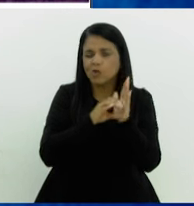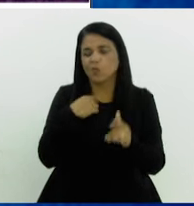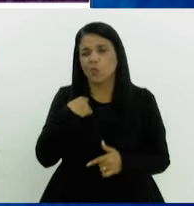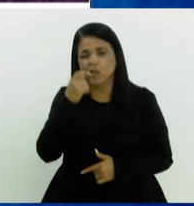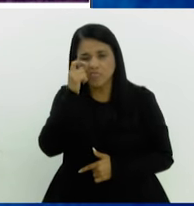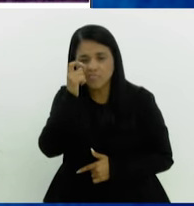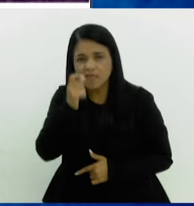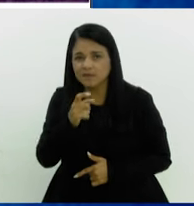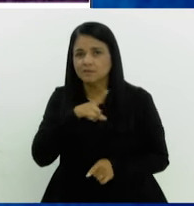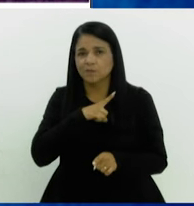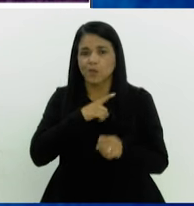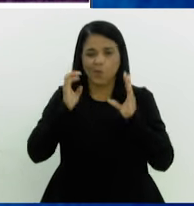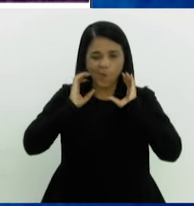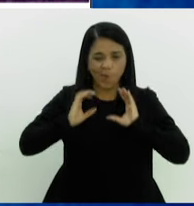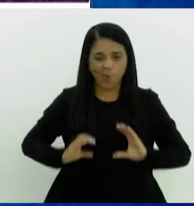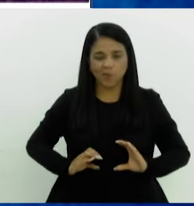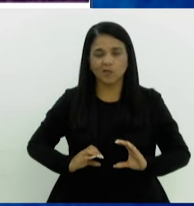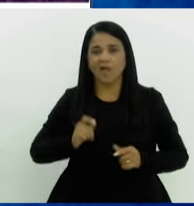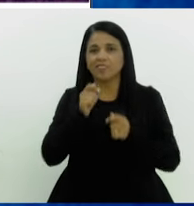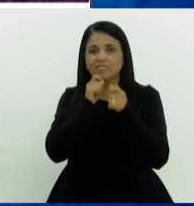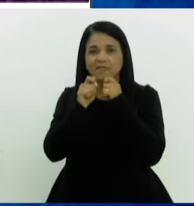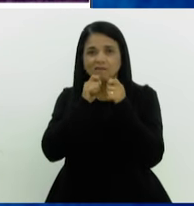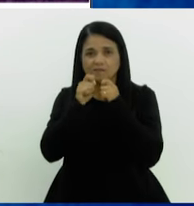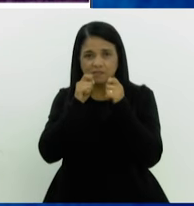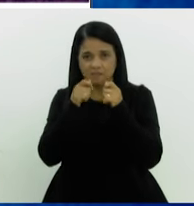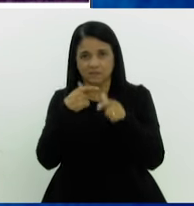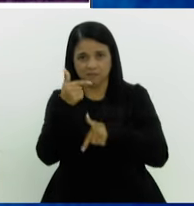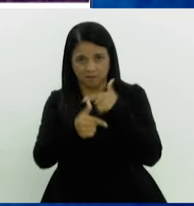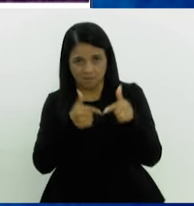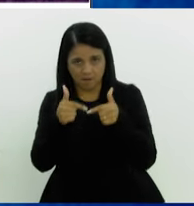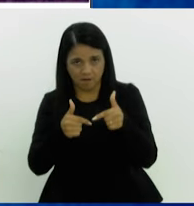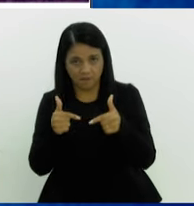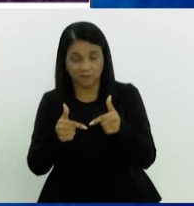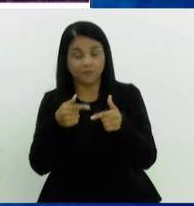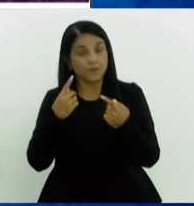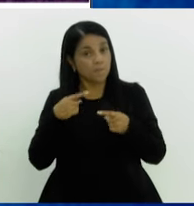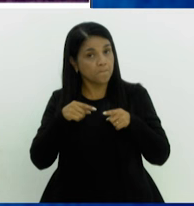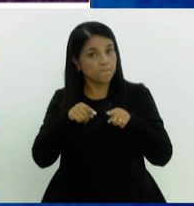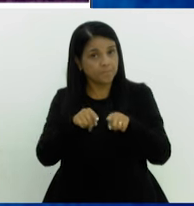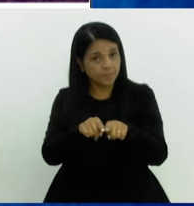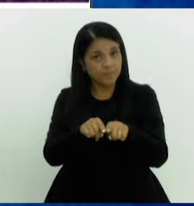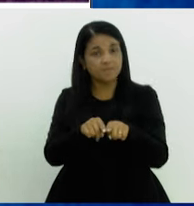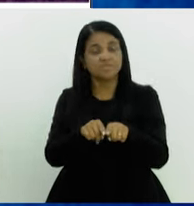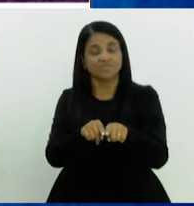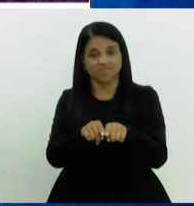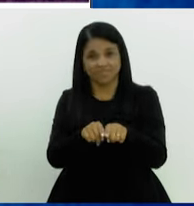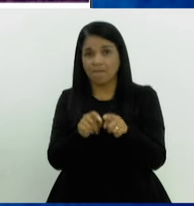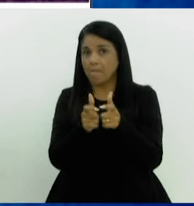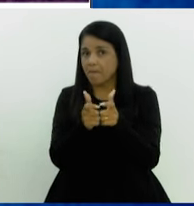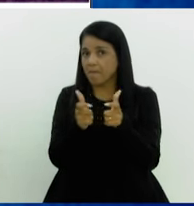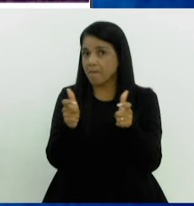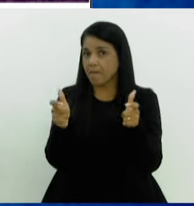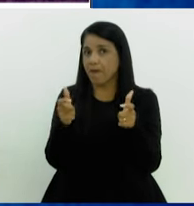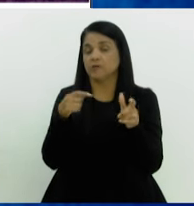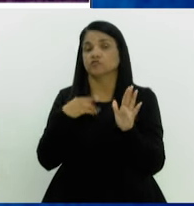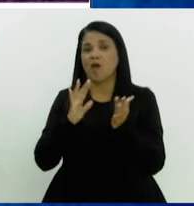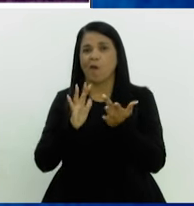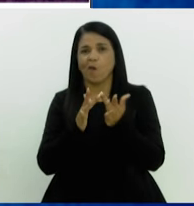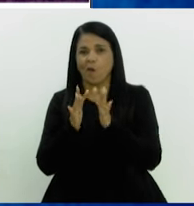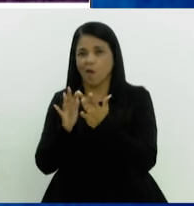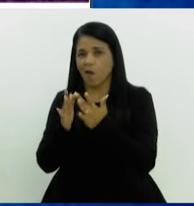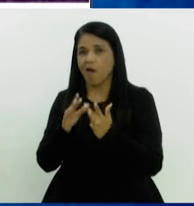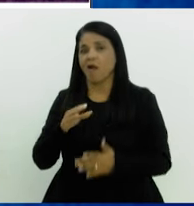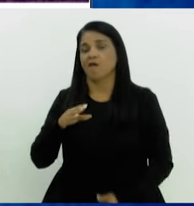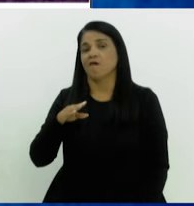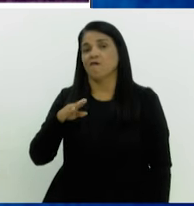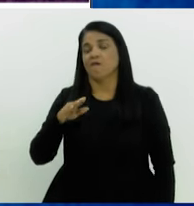como se ar numa entrevista de emprego essa parceria ela tá crescendo porque a gente já está conectando a fitec a Carol